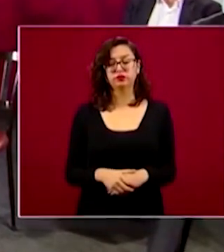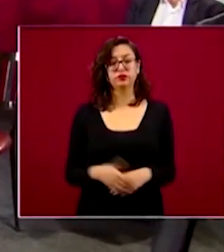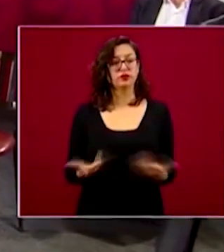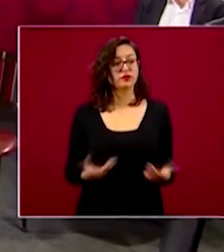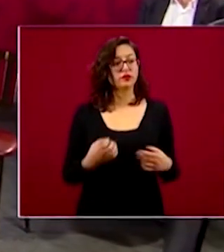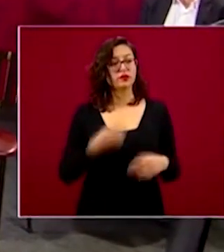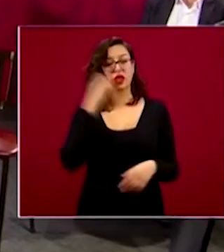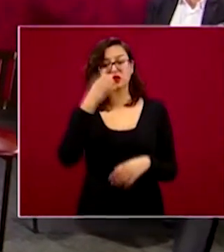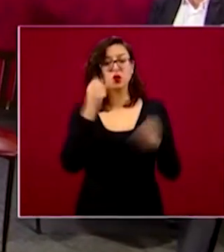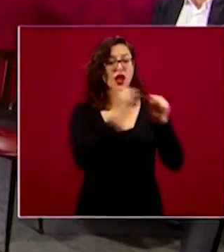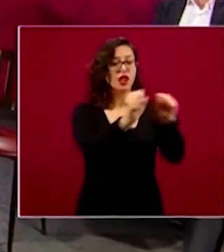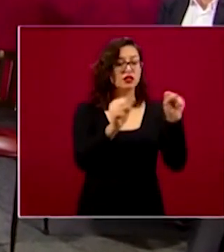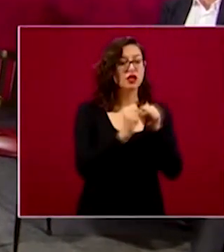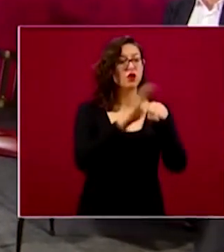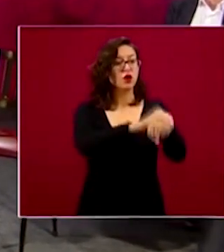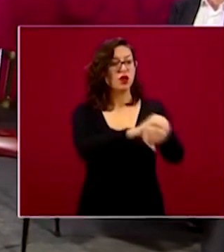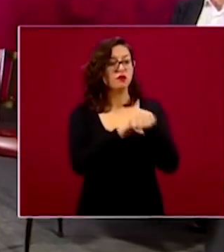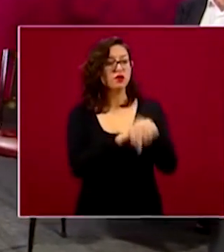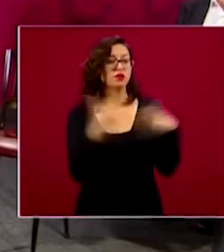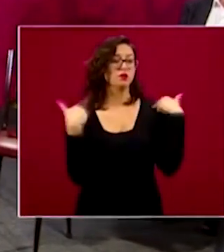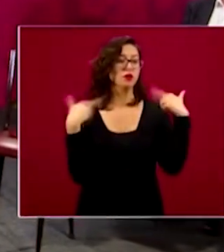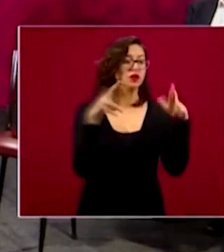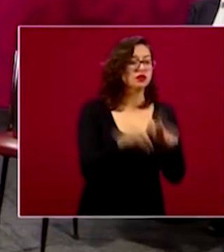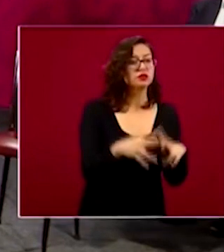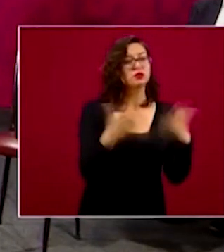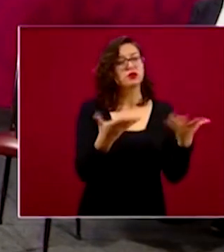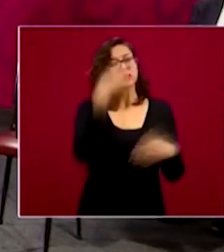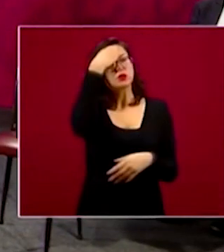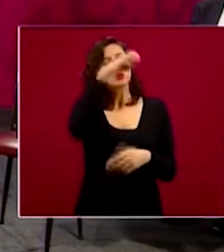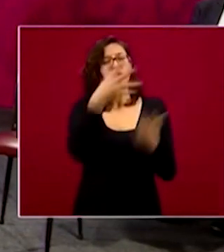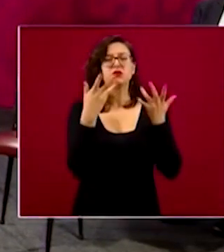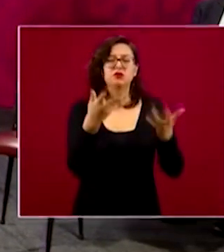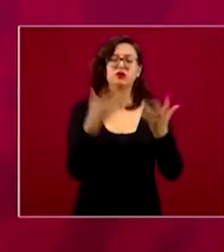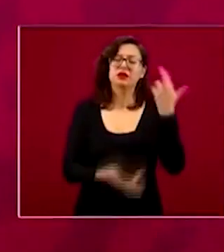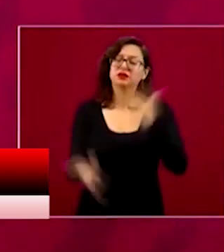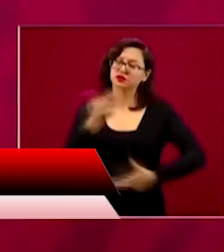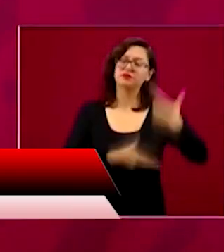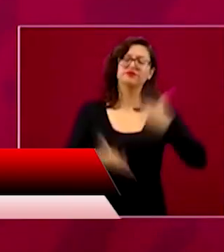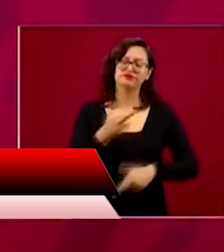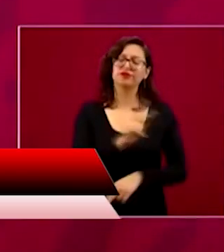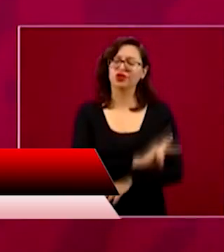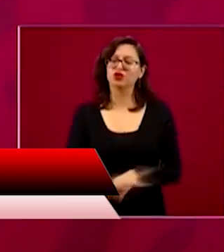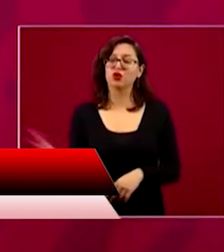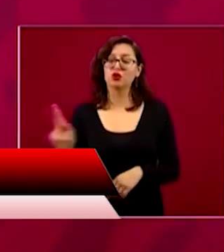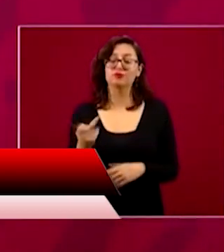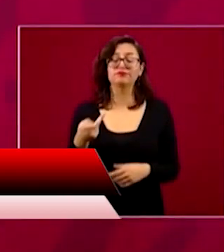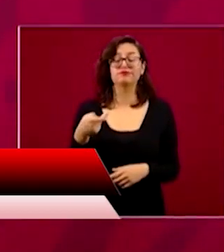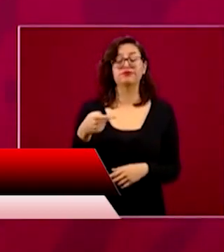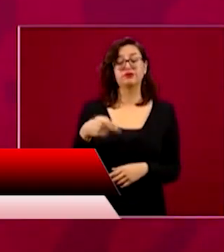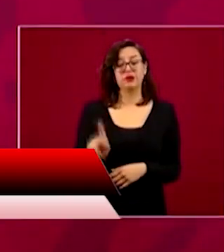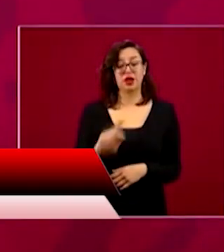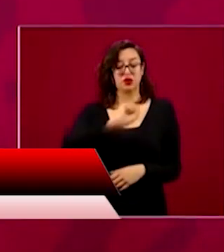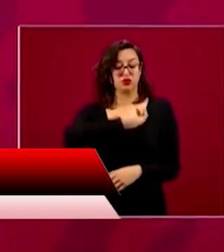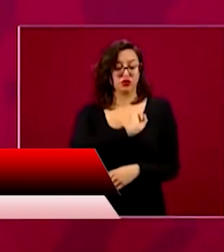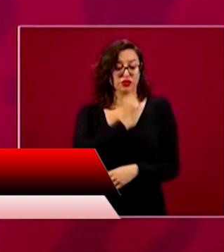en compañía de nuestras amistades, maestras y maestros que extrañamos. Itahotu hakarak tama fali aula hodi hamutu ko velun